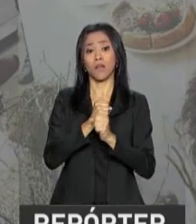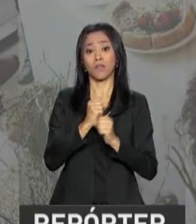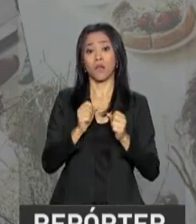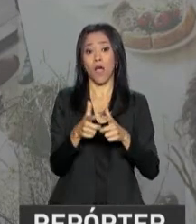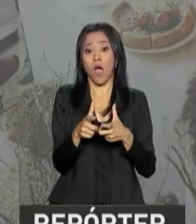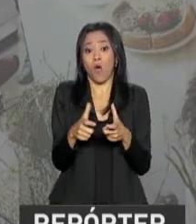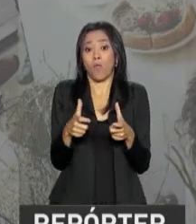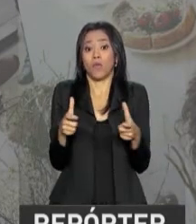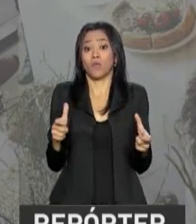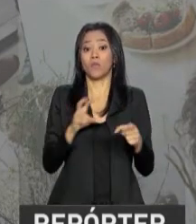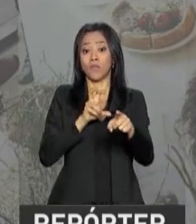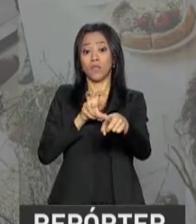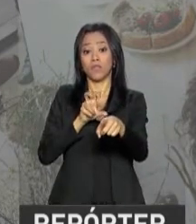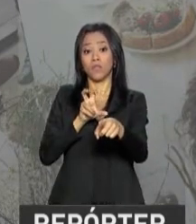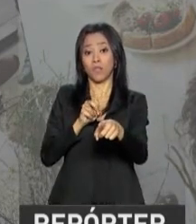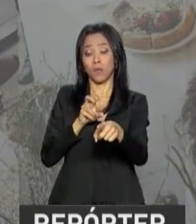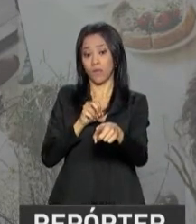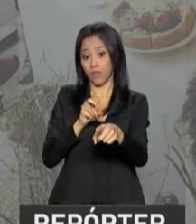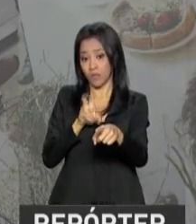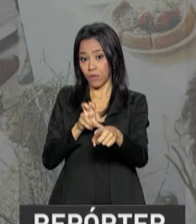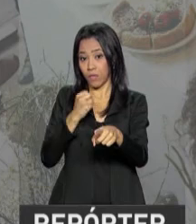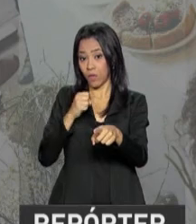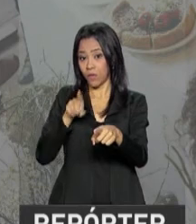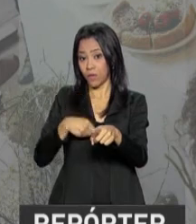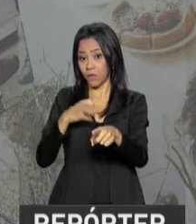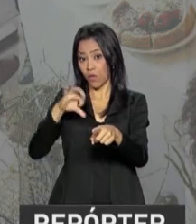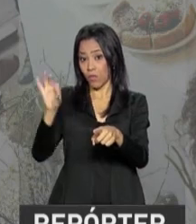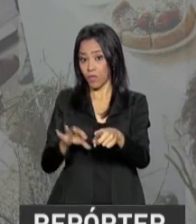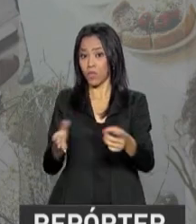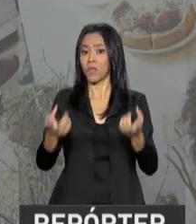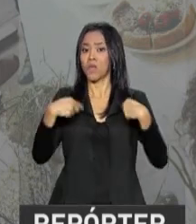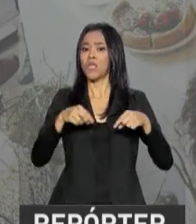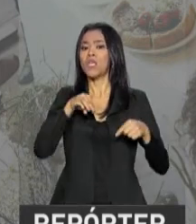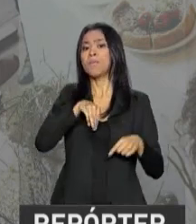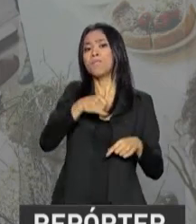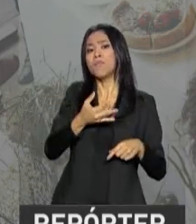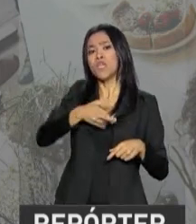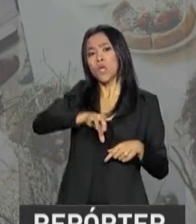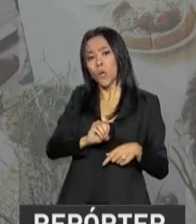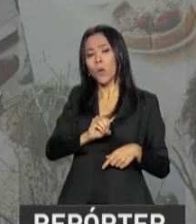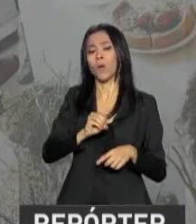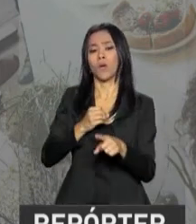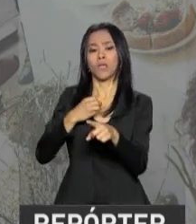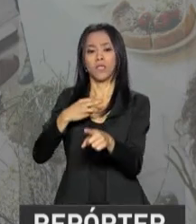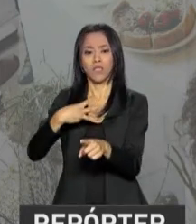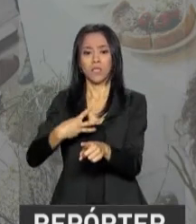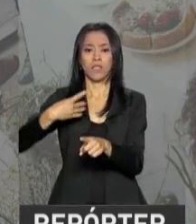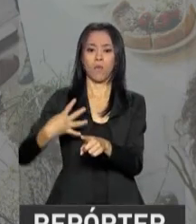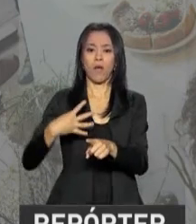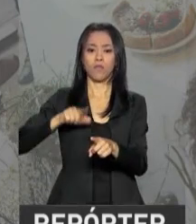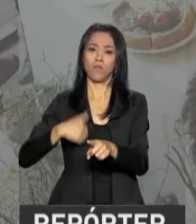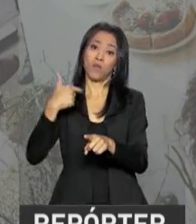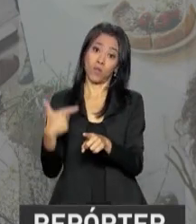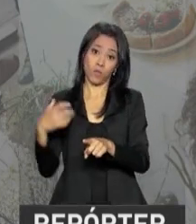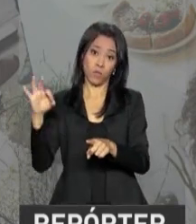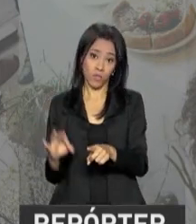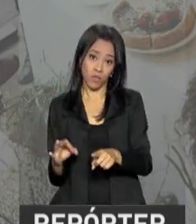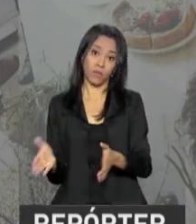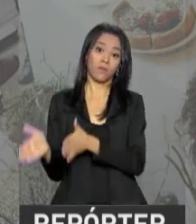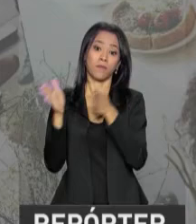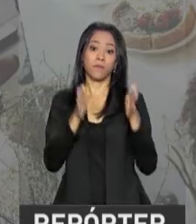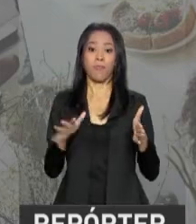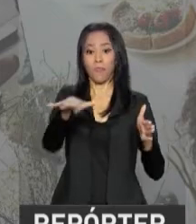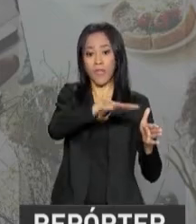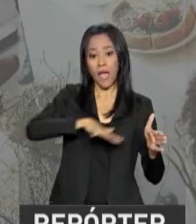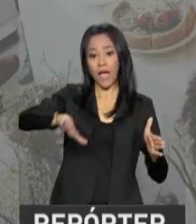50,8 por cento eo número de pequenas empresas cresceu 34,2 por cento o setor de